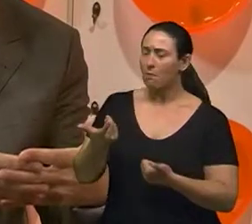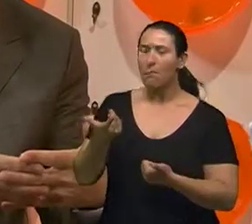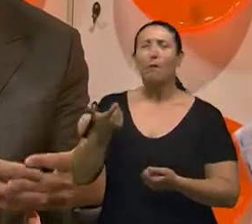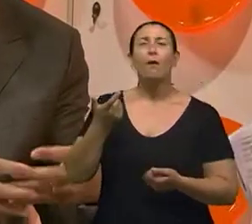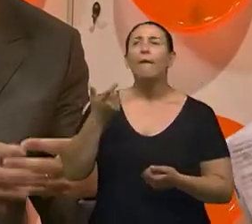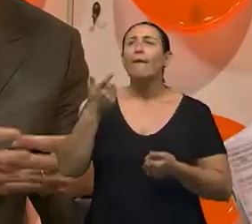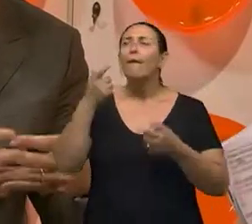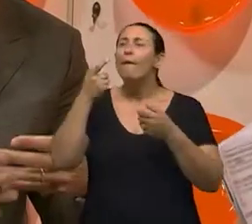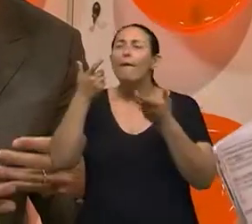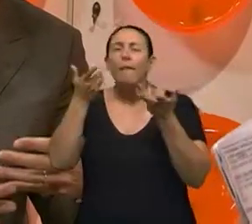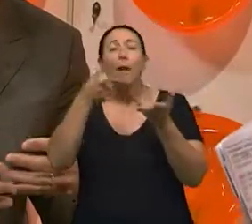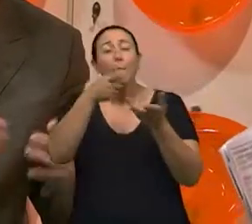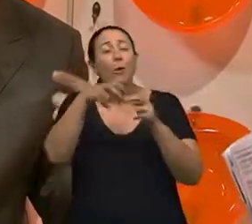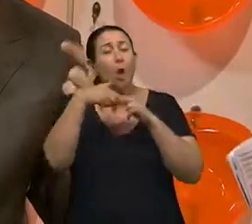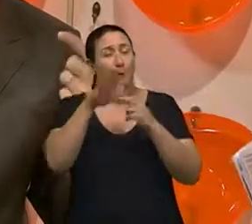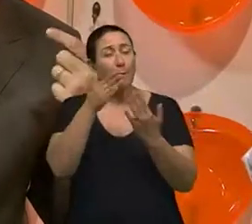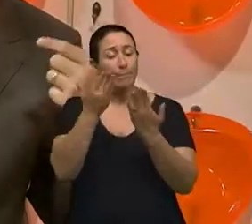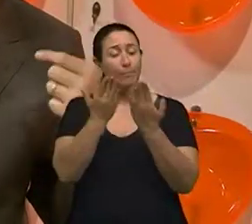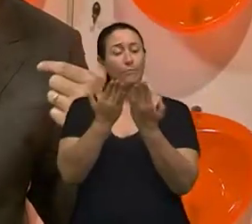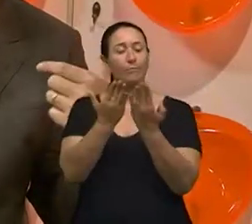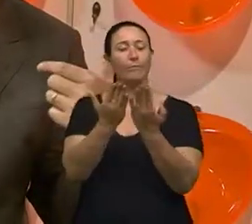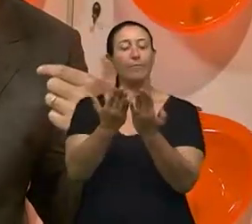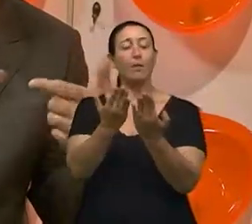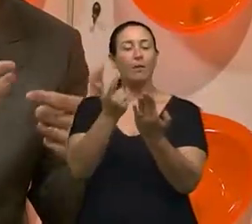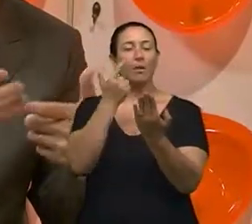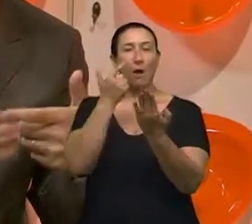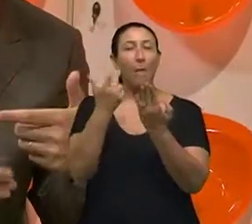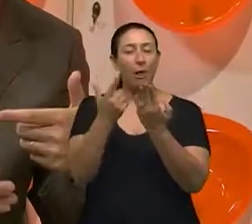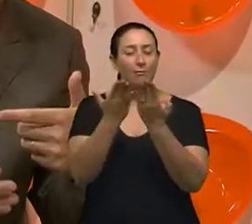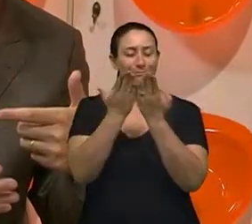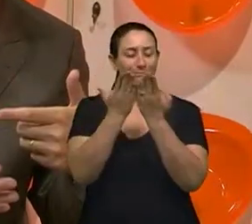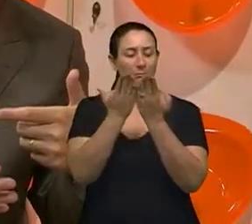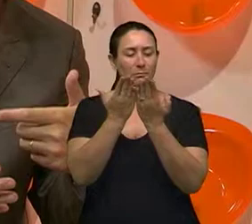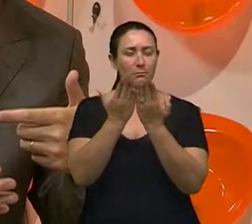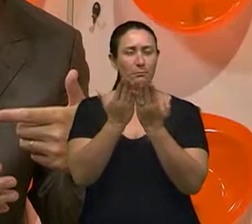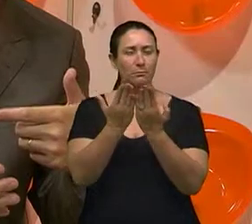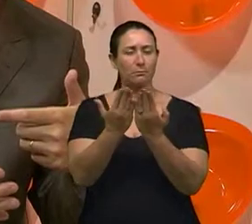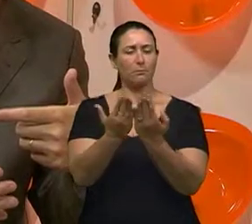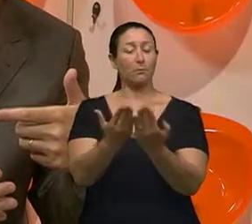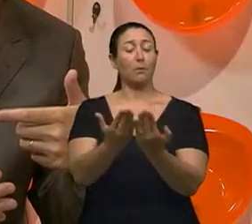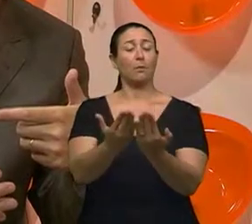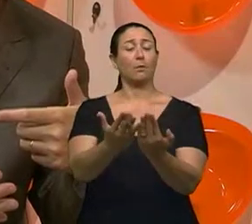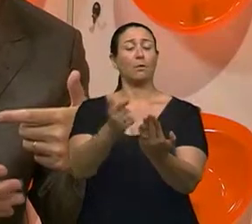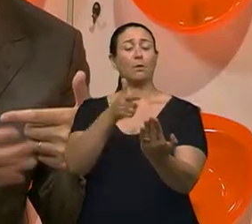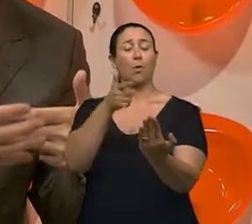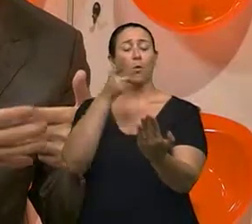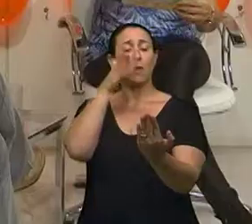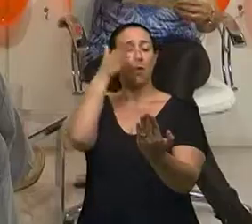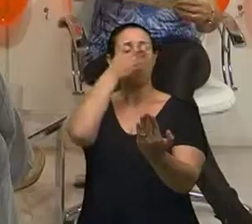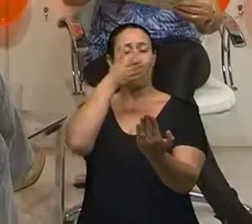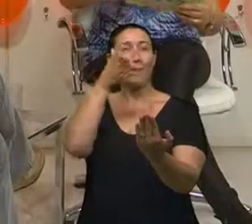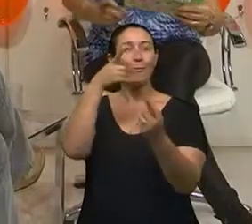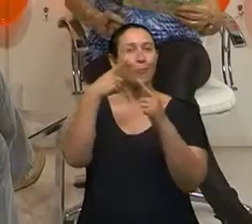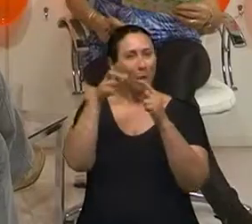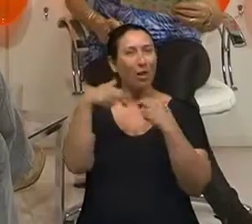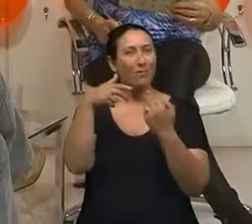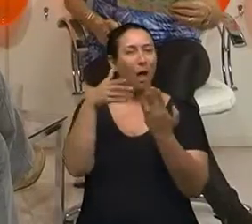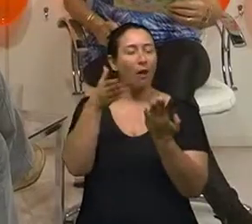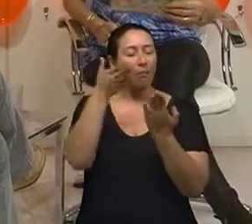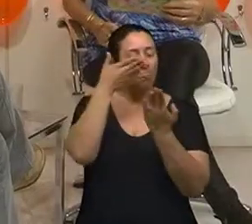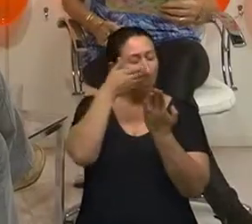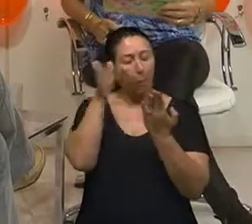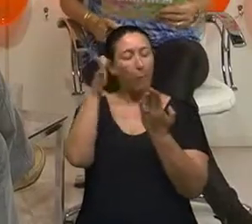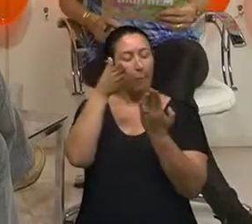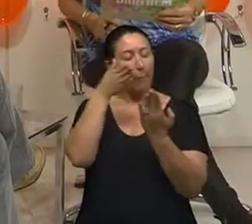mais. Ah, e afastando, ó, se relaxa a musculatura e se consegue fazer o foco adequado. Entenderam por que agora